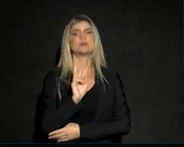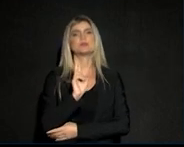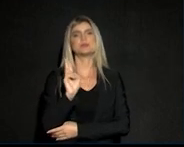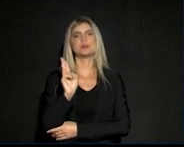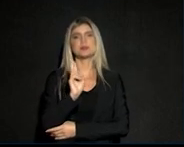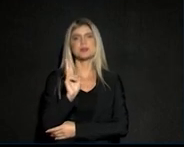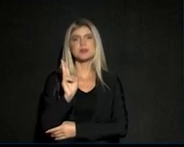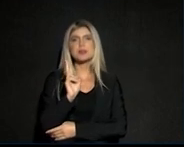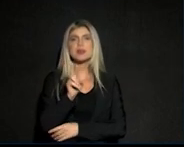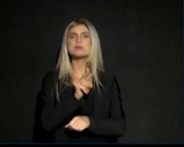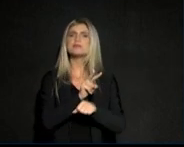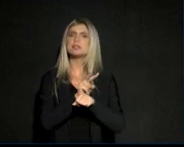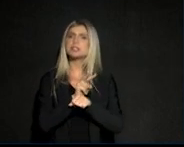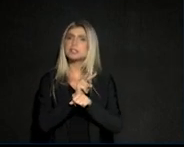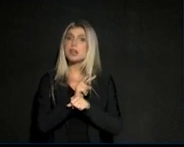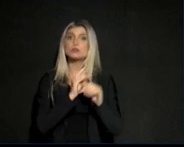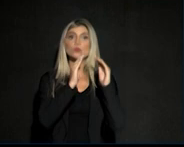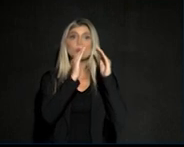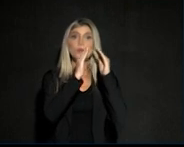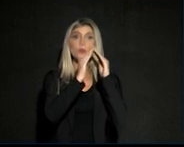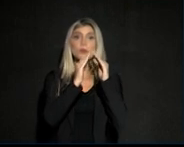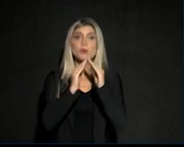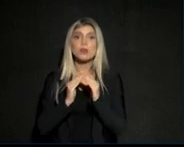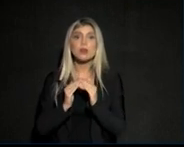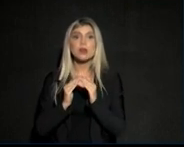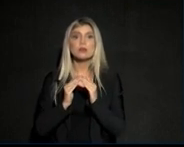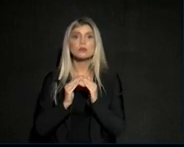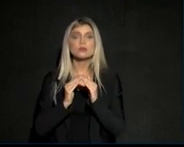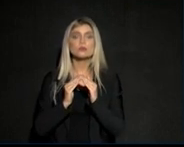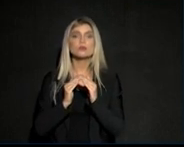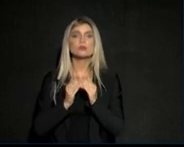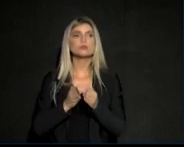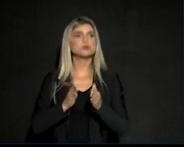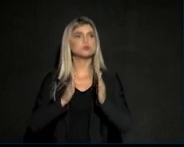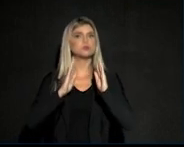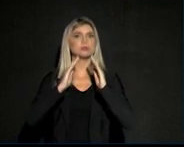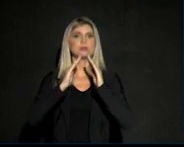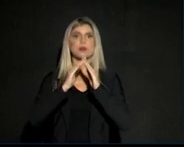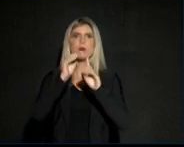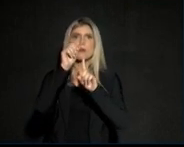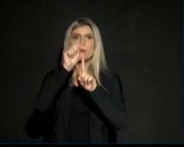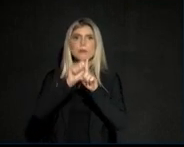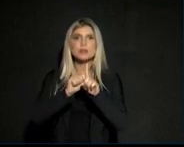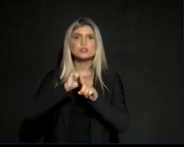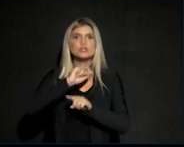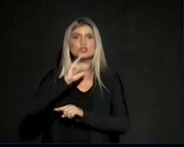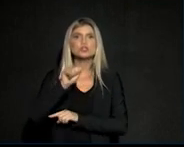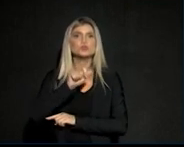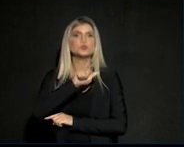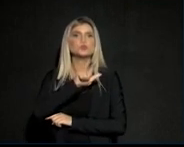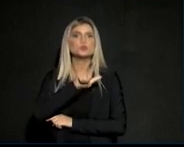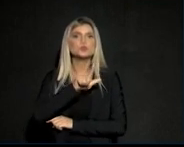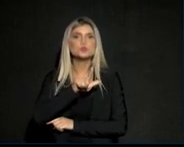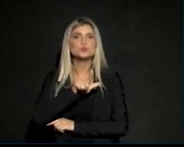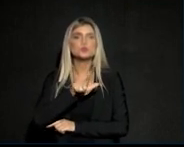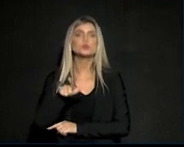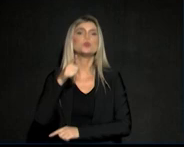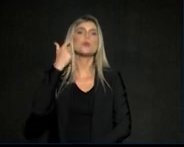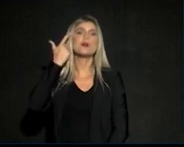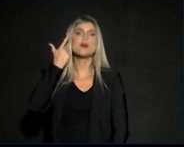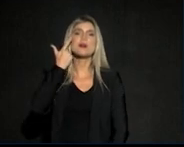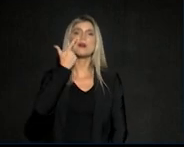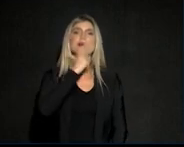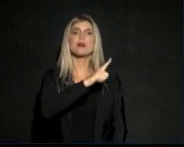carteira de crédito imobiliário de habitação o mês de Julho foi recorde absoluto histórico de contratação de